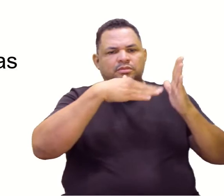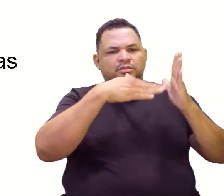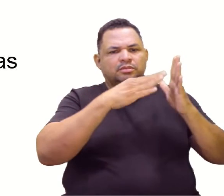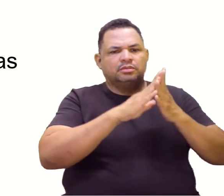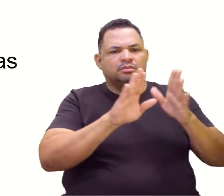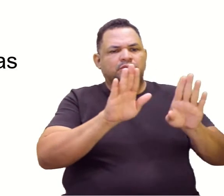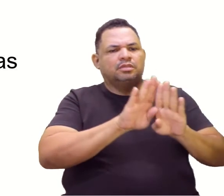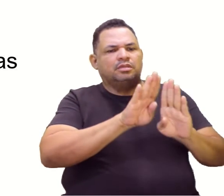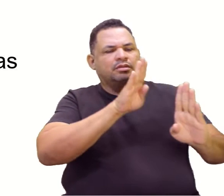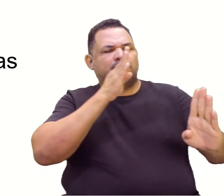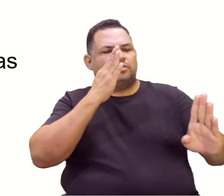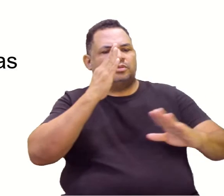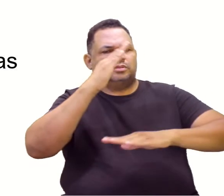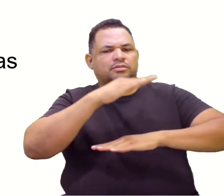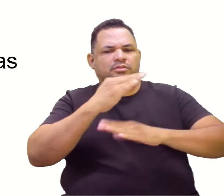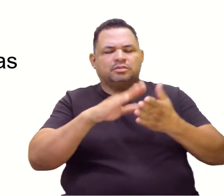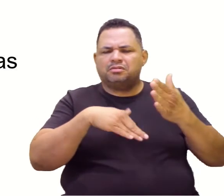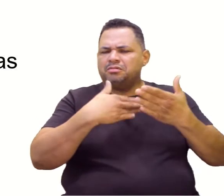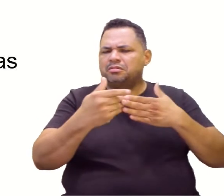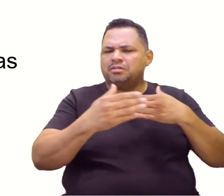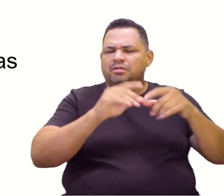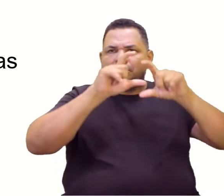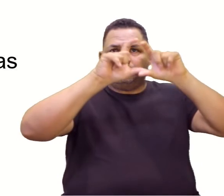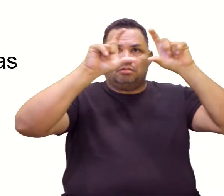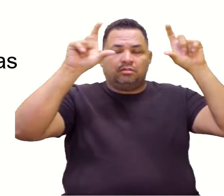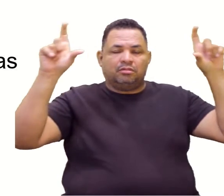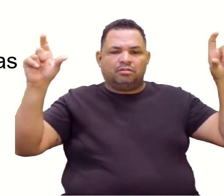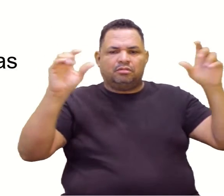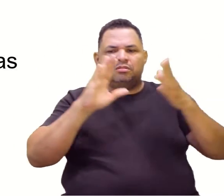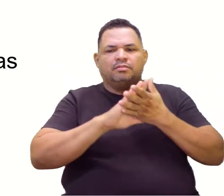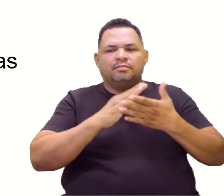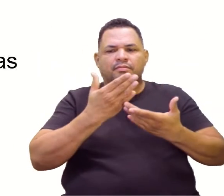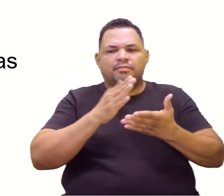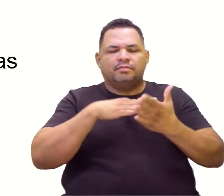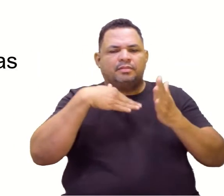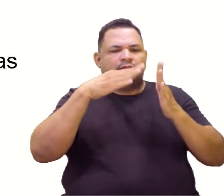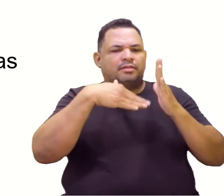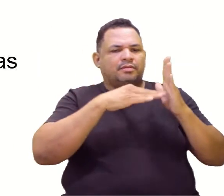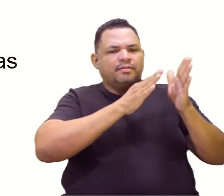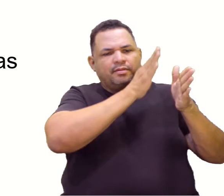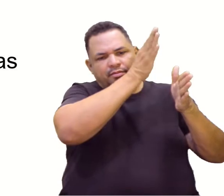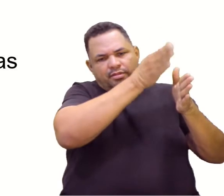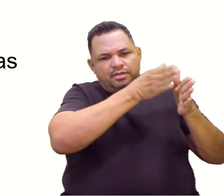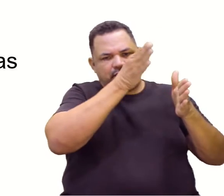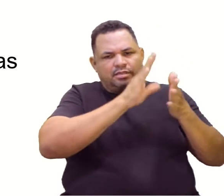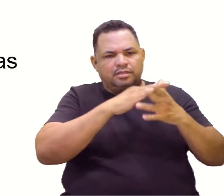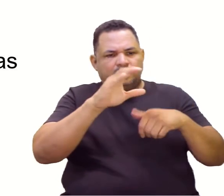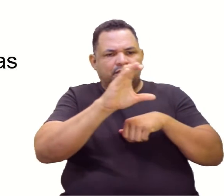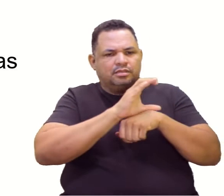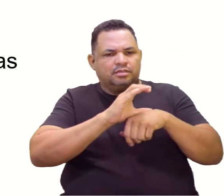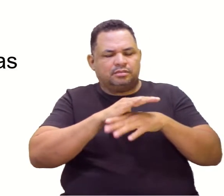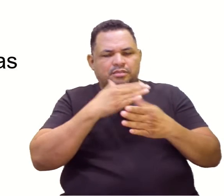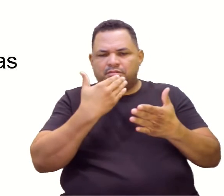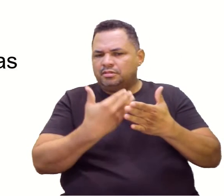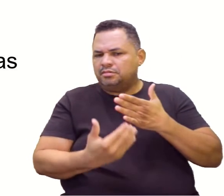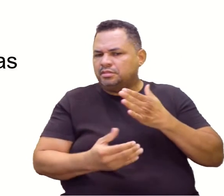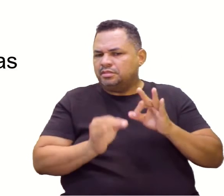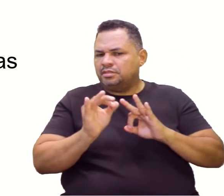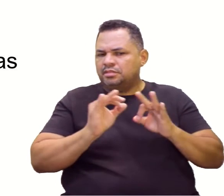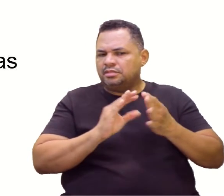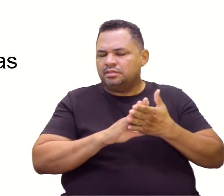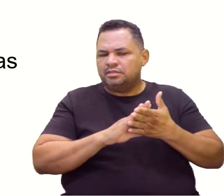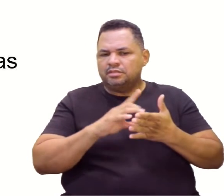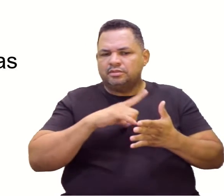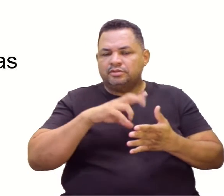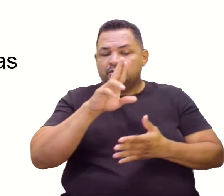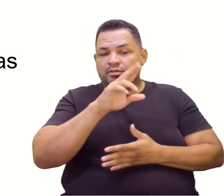portas, paredes e fachadas da empresa. Pintadas nas paredes cinzas de todas as logomarcas, sem desperdício e sem sobras, já foram